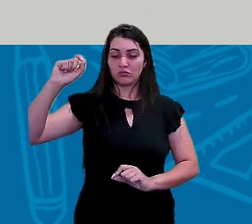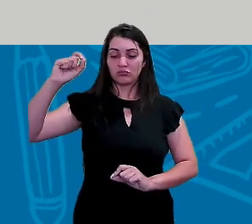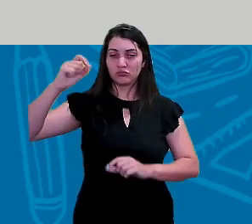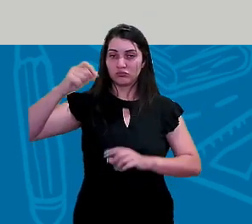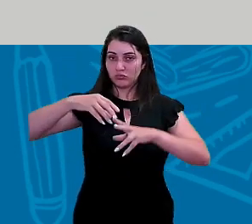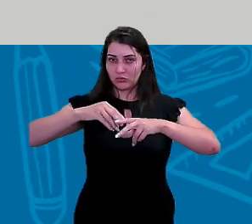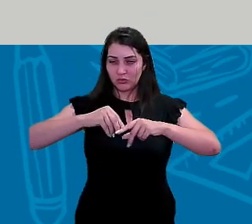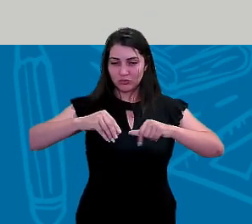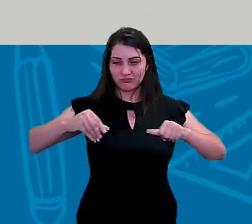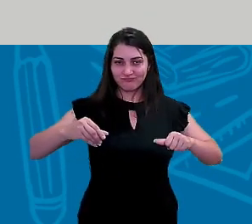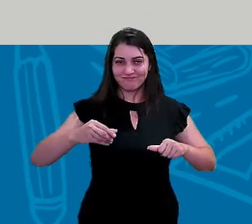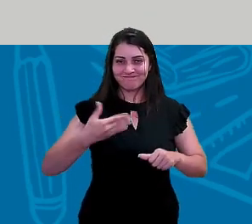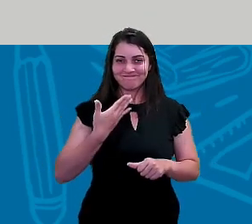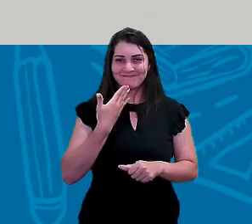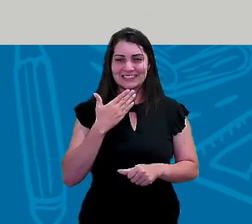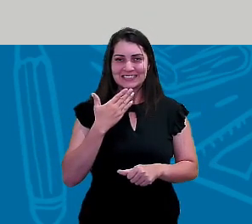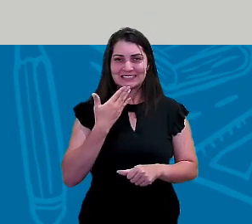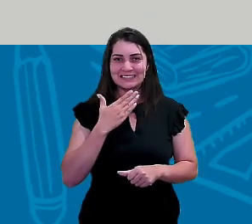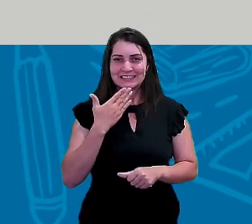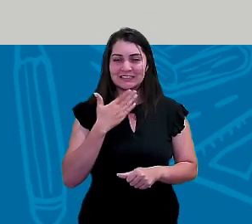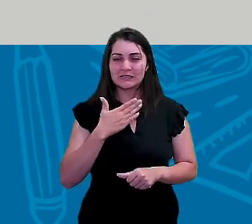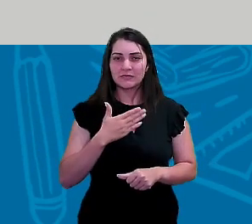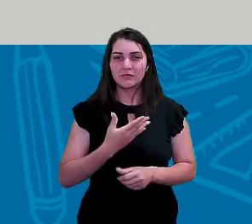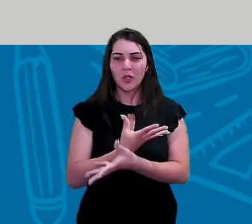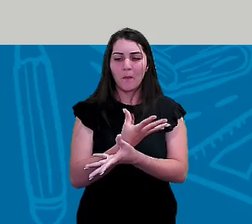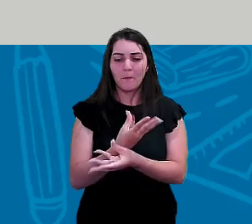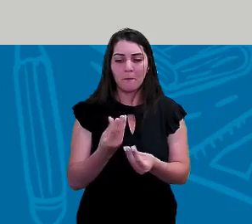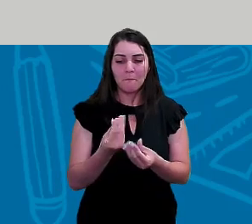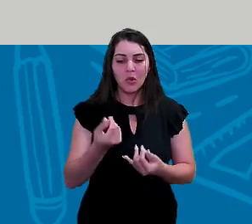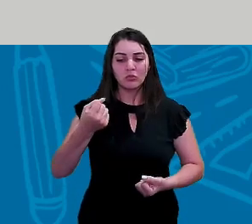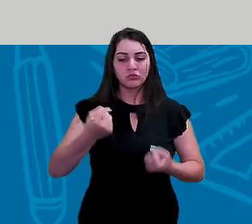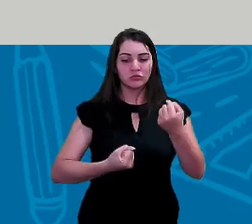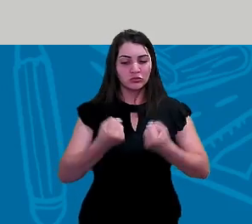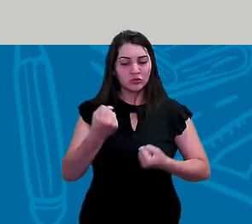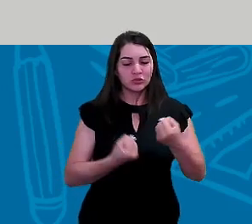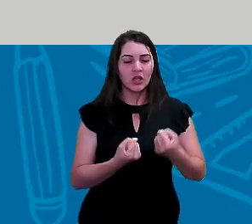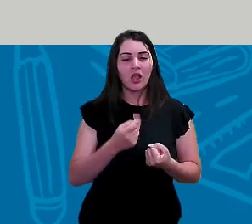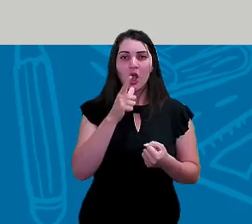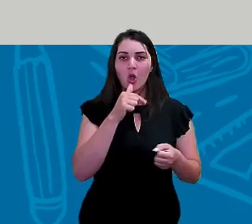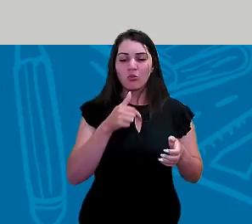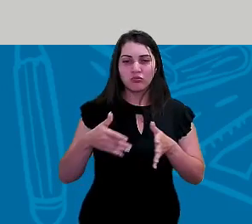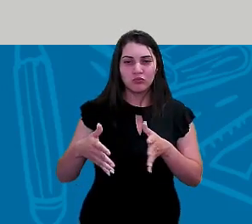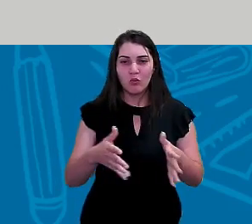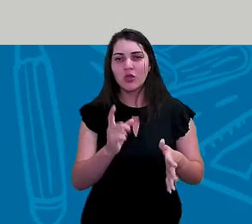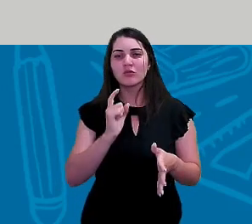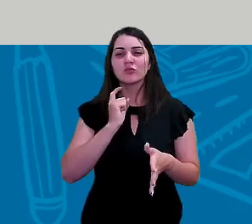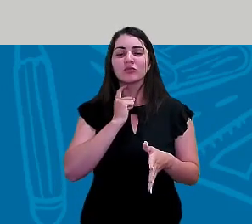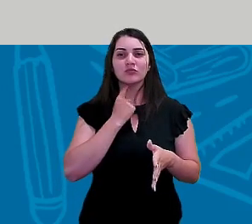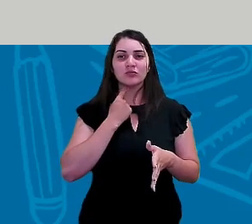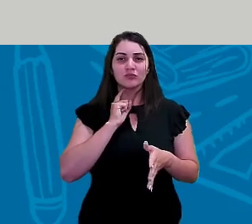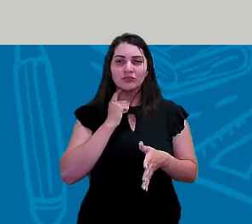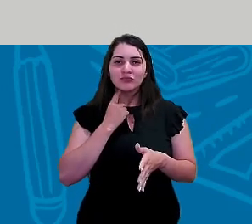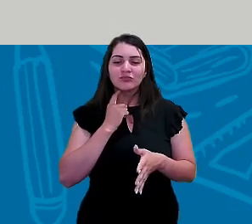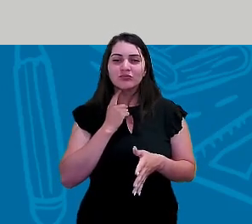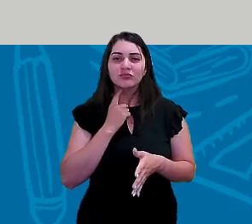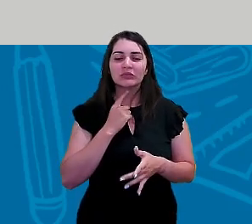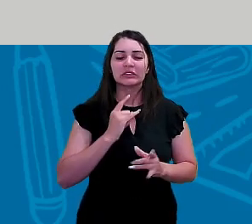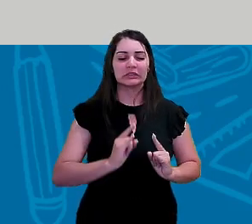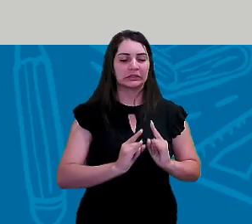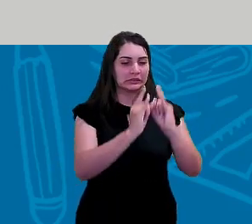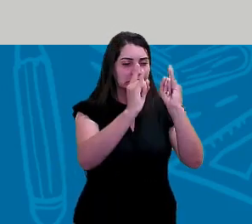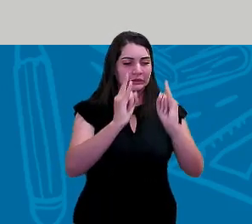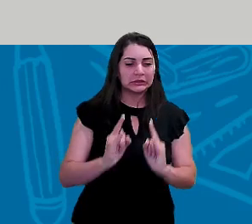infértil, degradado, certo? Muitos carros, rio poluído, muitos